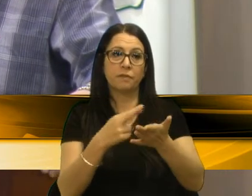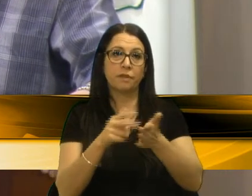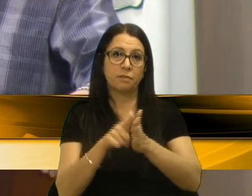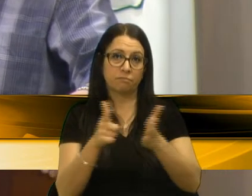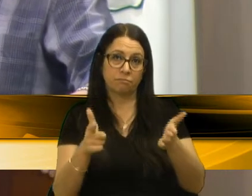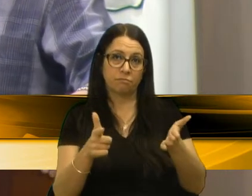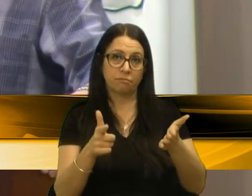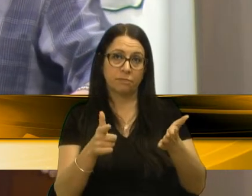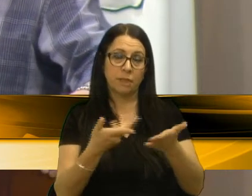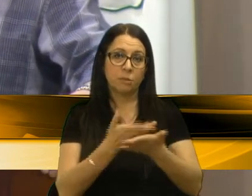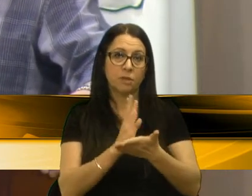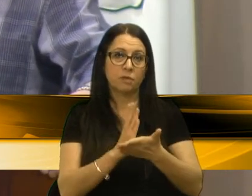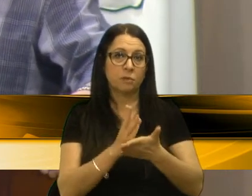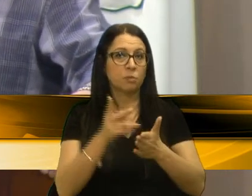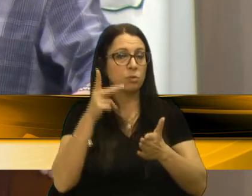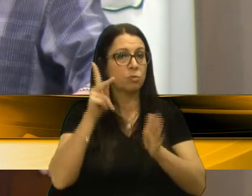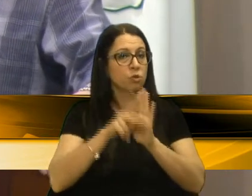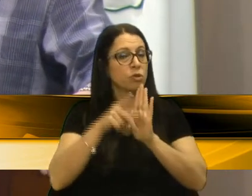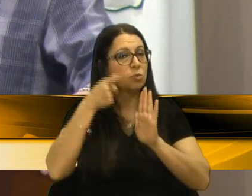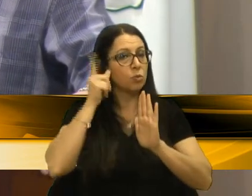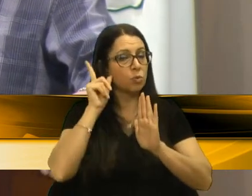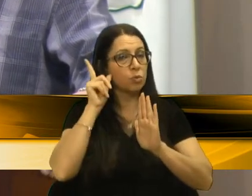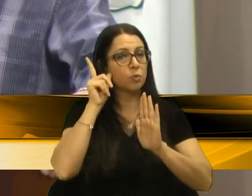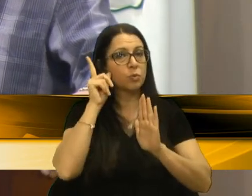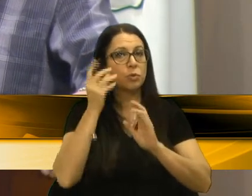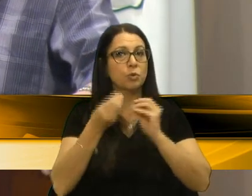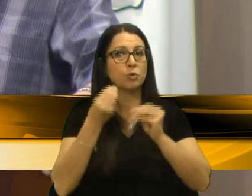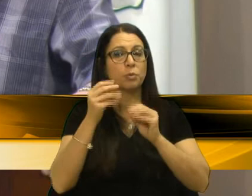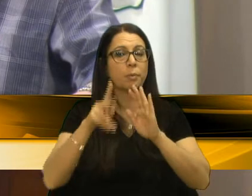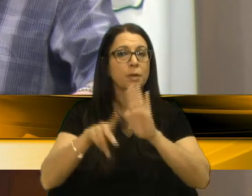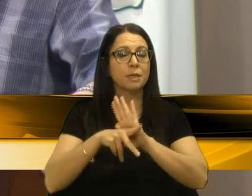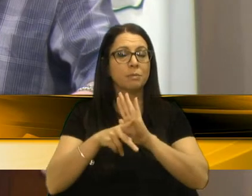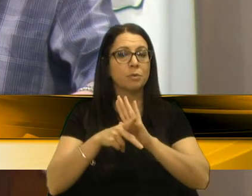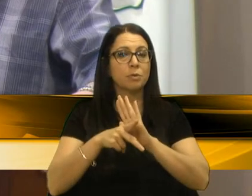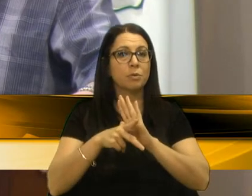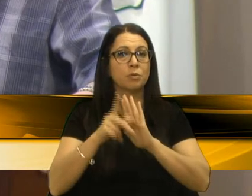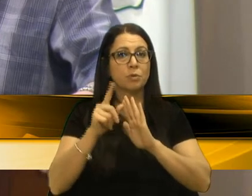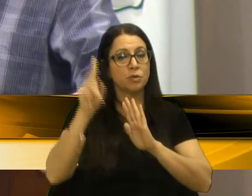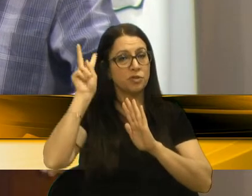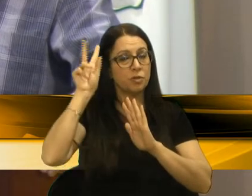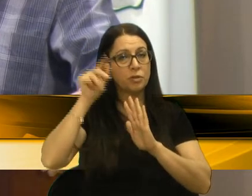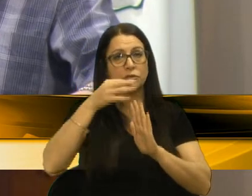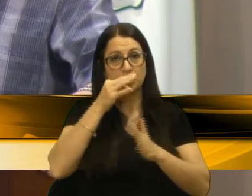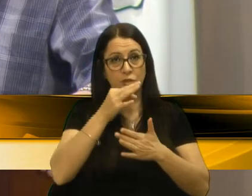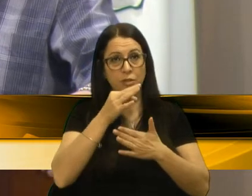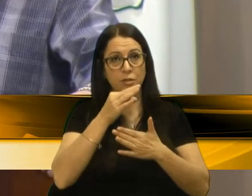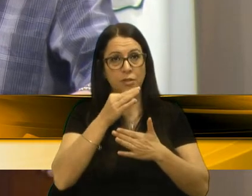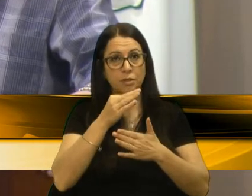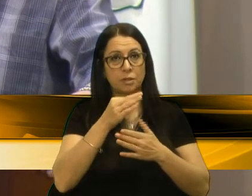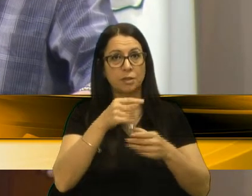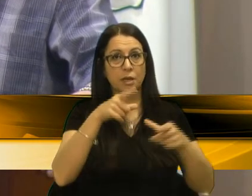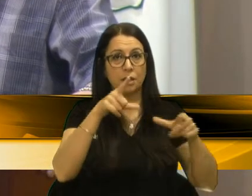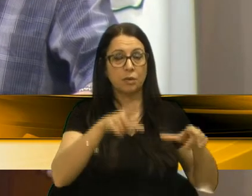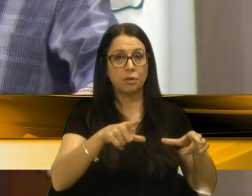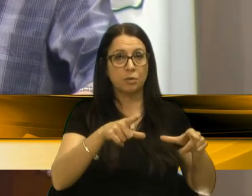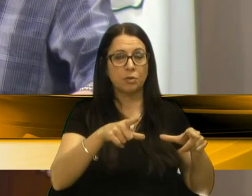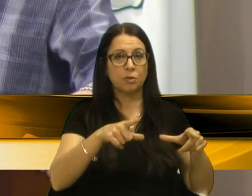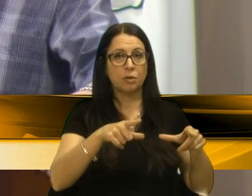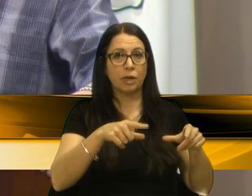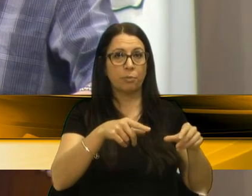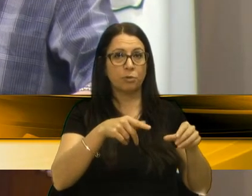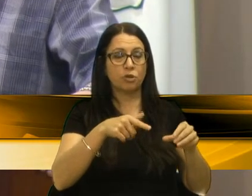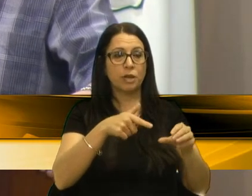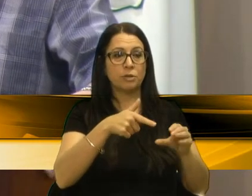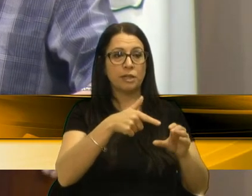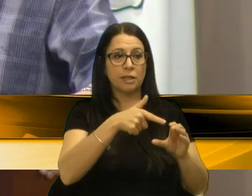Que aprovamos esse projeto ontem, de como um patrimônio imaterial. O posto da Cocaver, o posto,